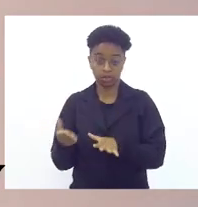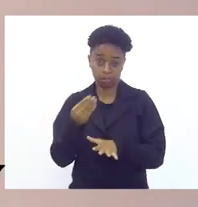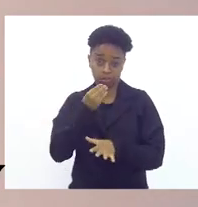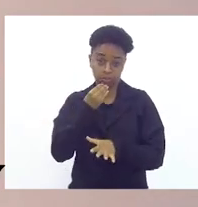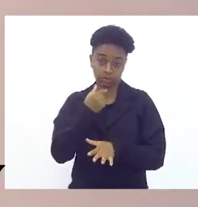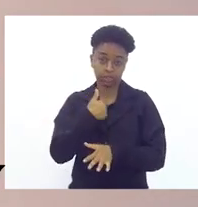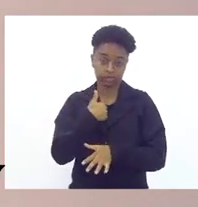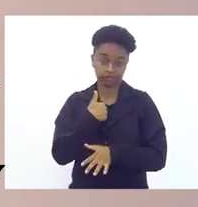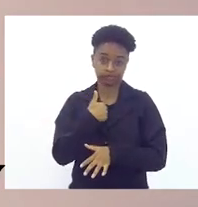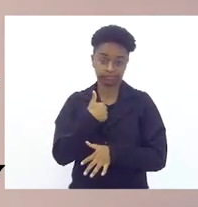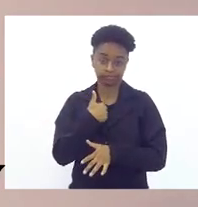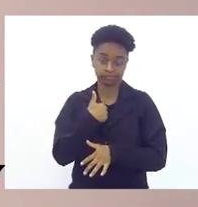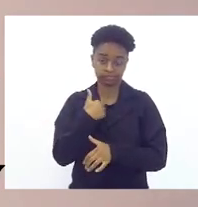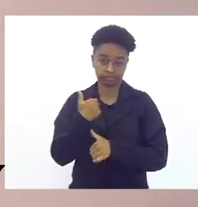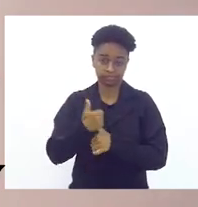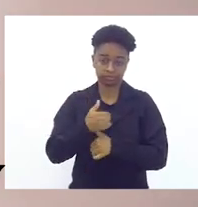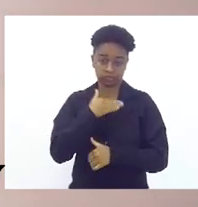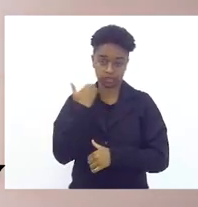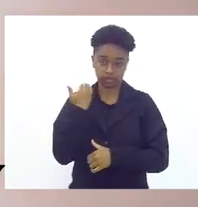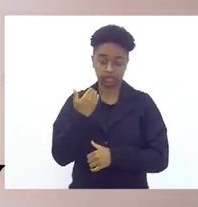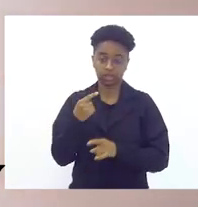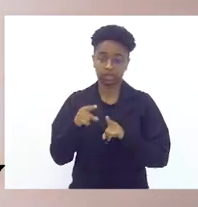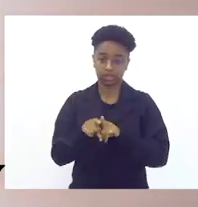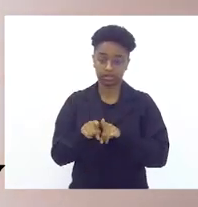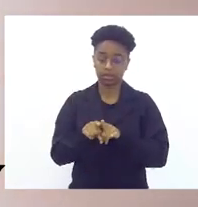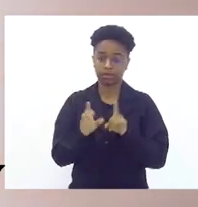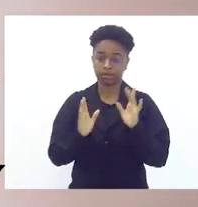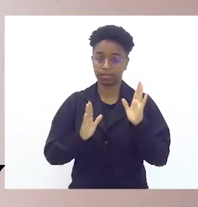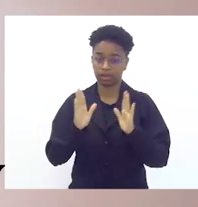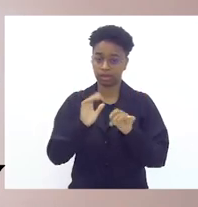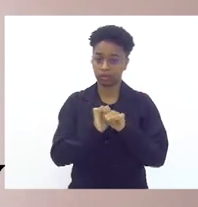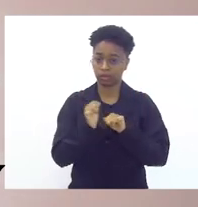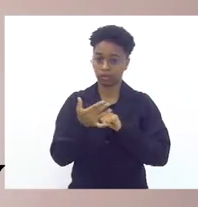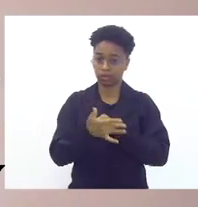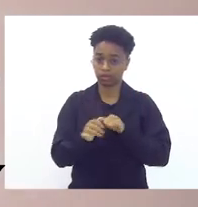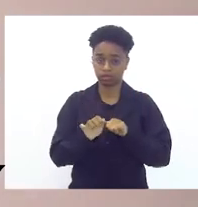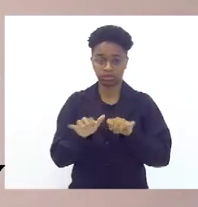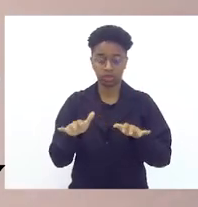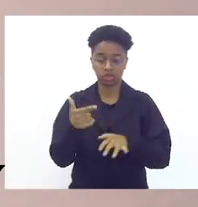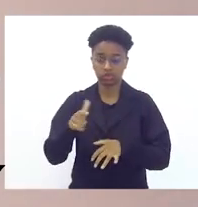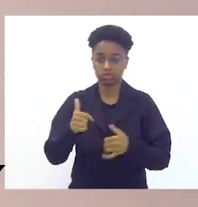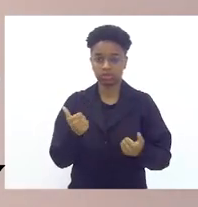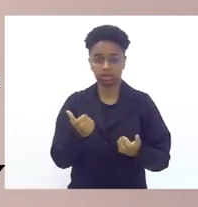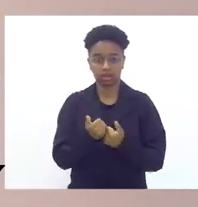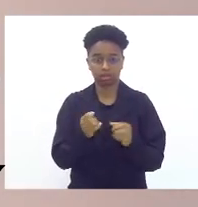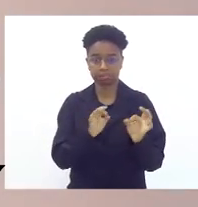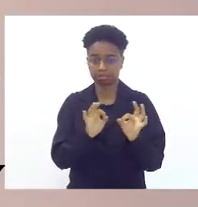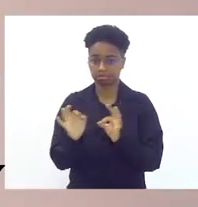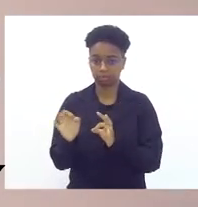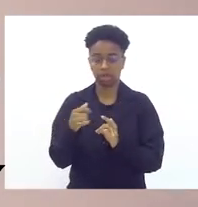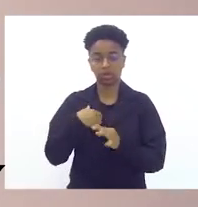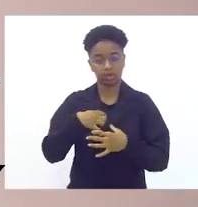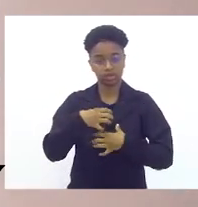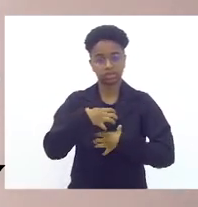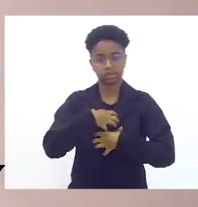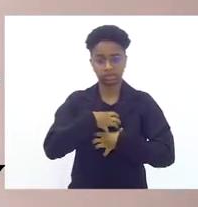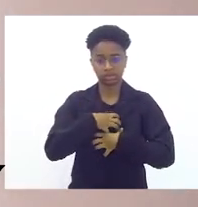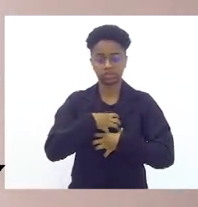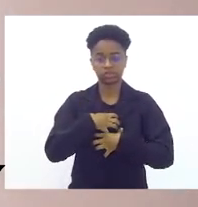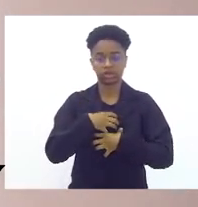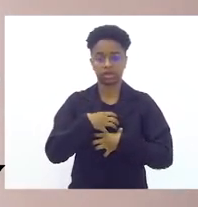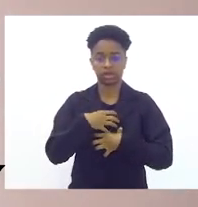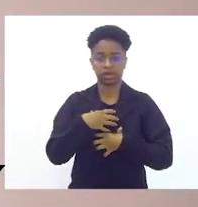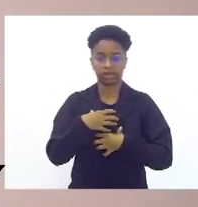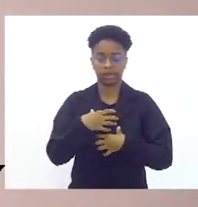eu era época de pandemia a gente não tinha nenhum suporte eu senti sintomas da covid